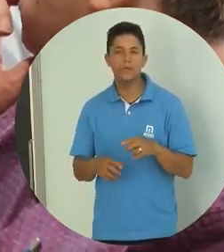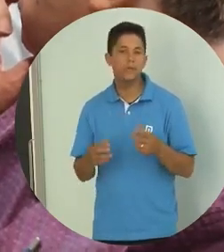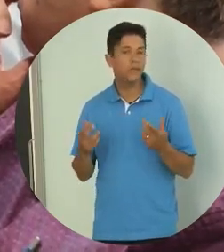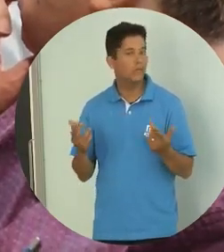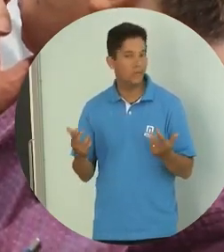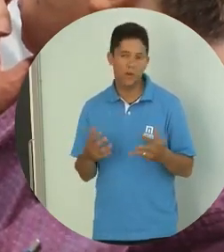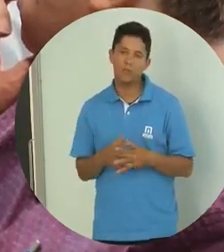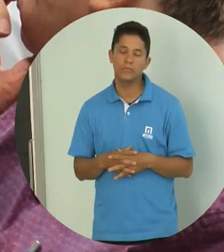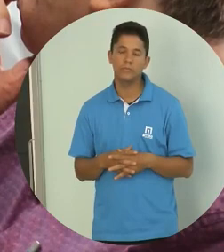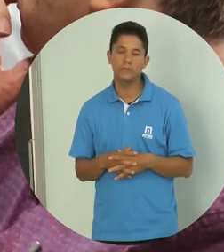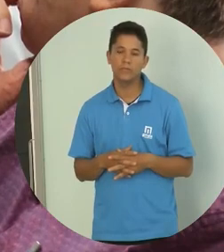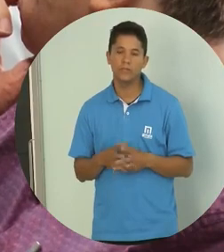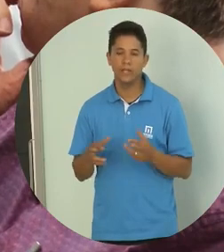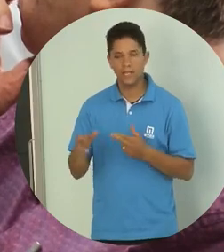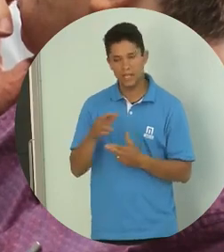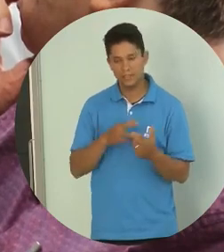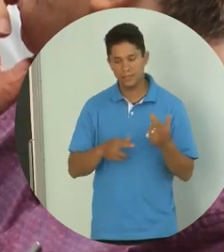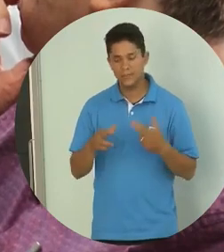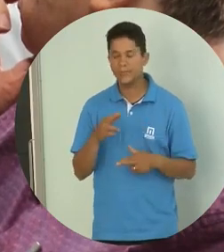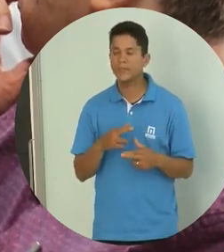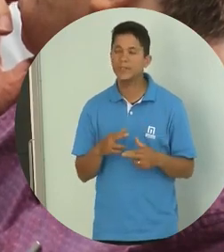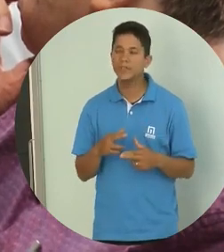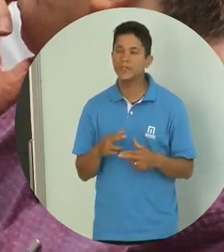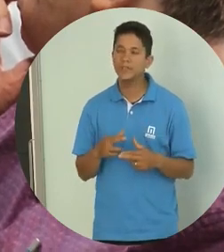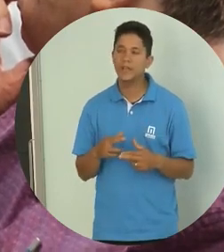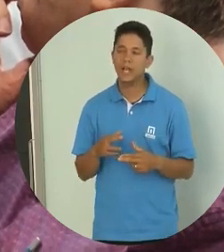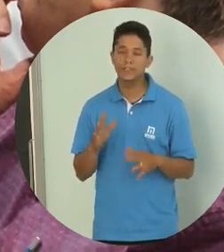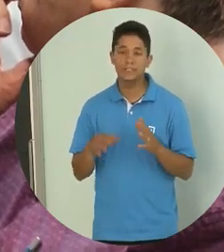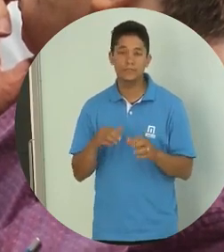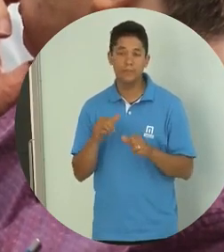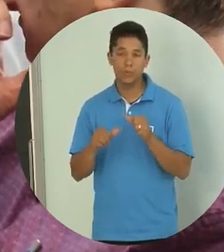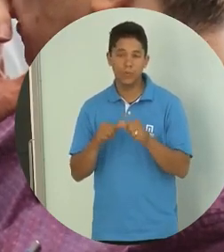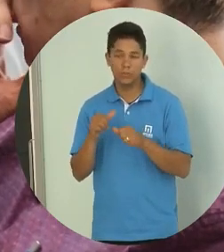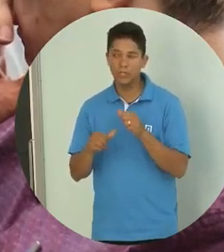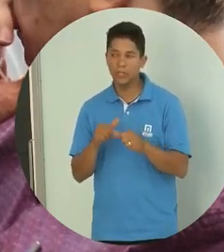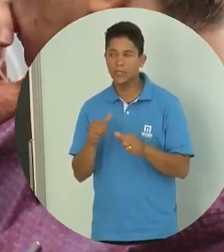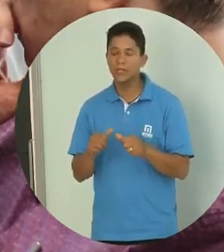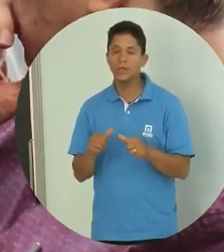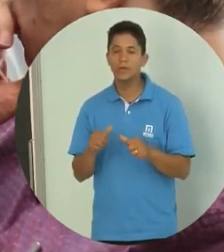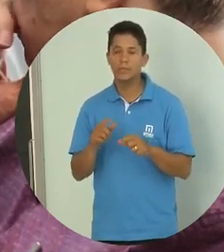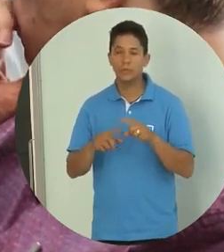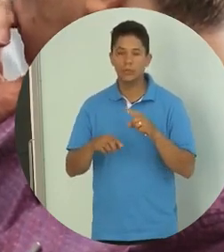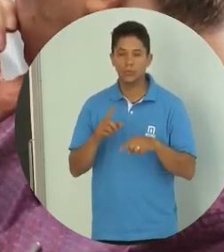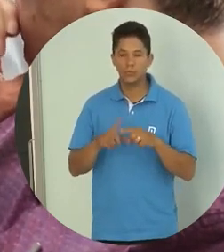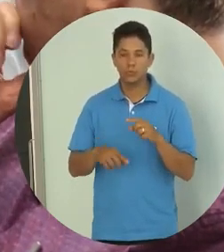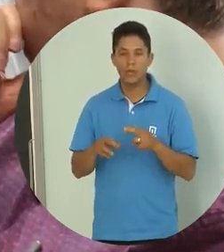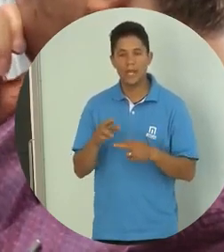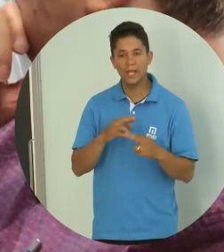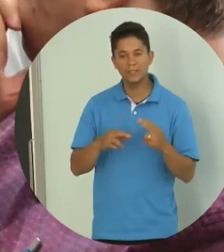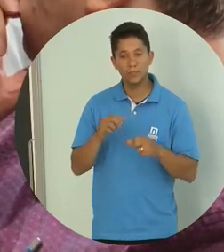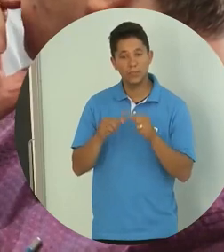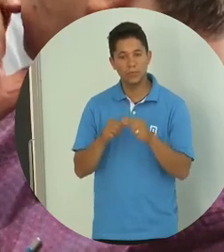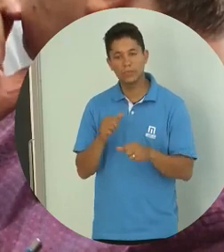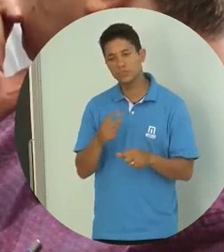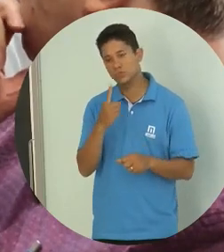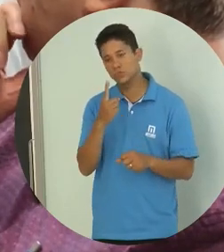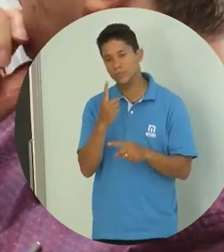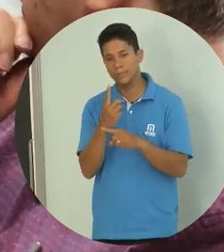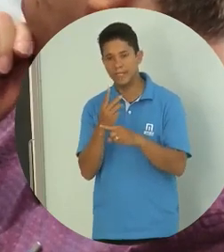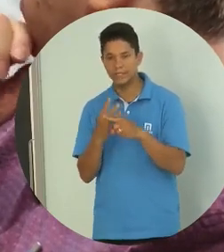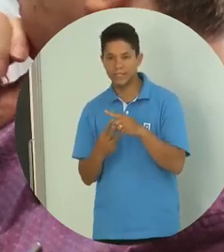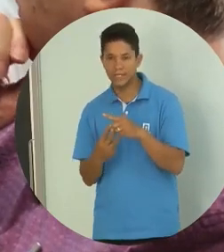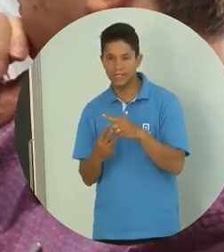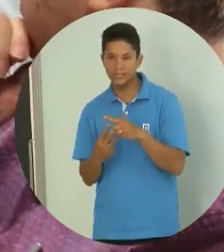ser essa relação. Quando muda, tem muito produto que a relação muda de 1 para 3, por exemplo. Aí isso tem que mudar cabeçote